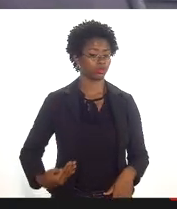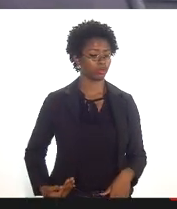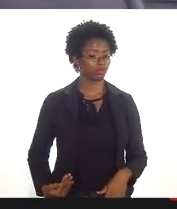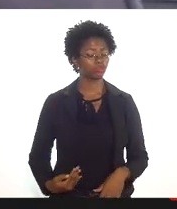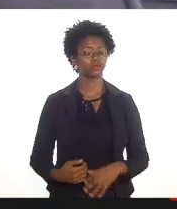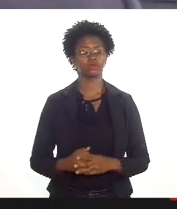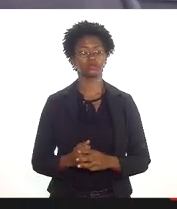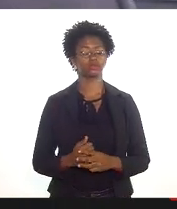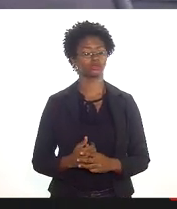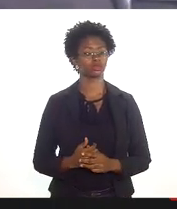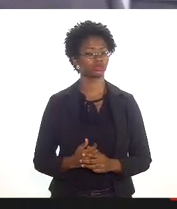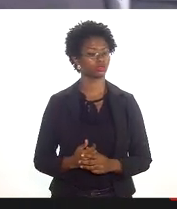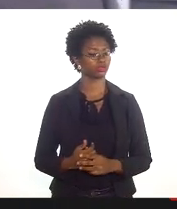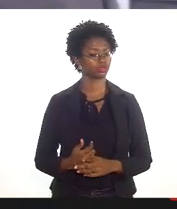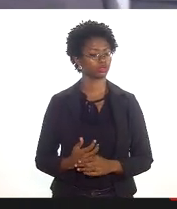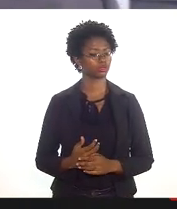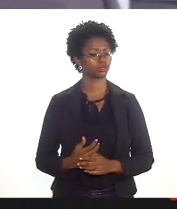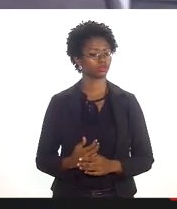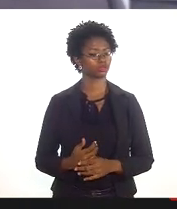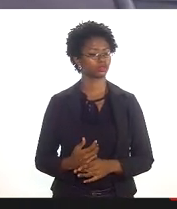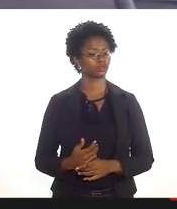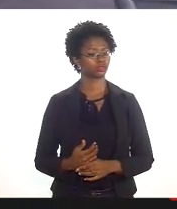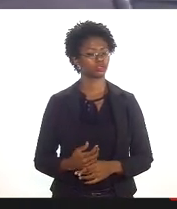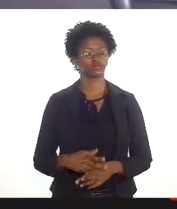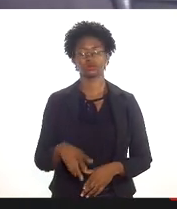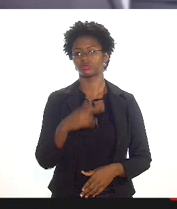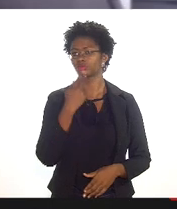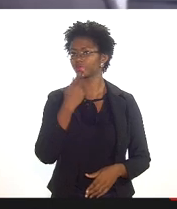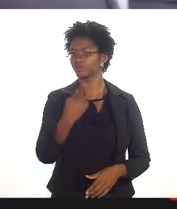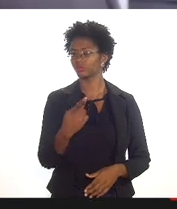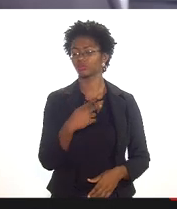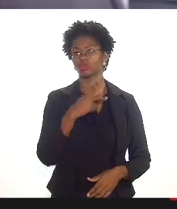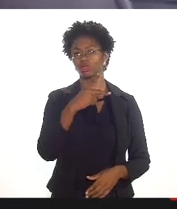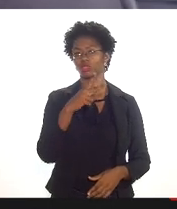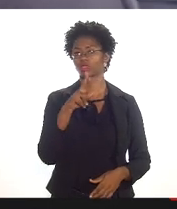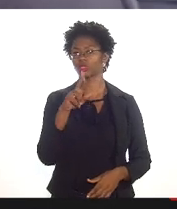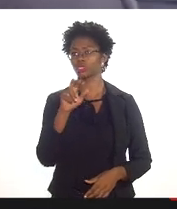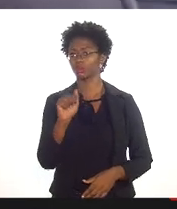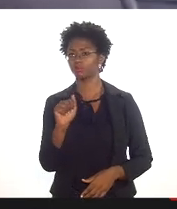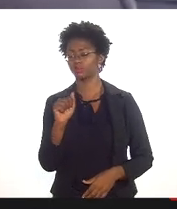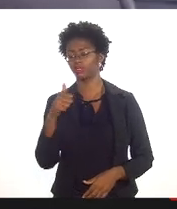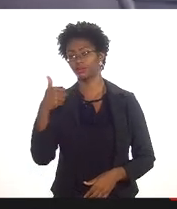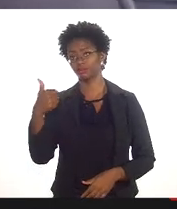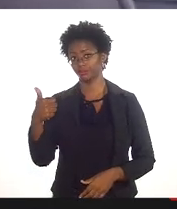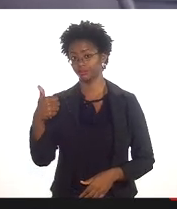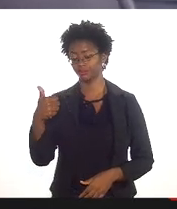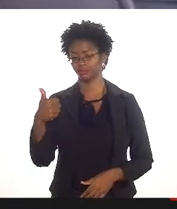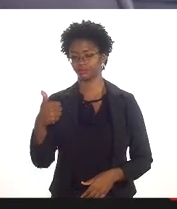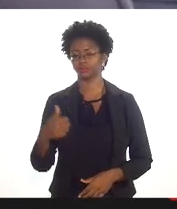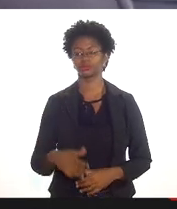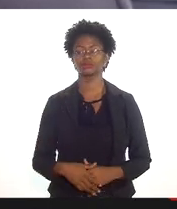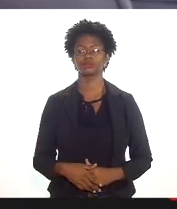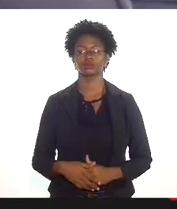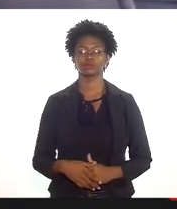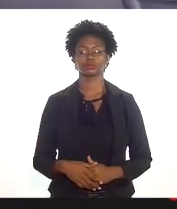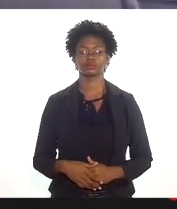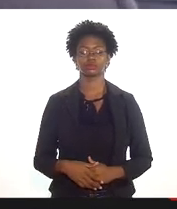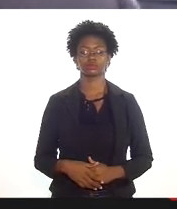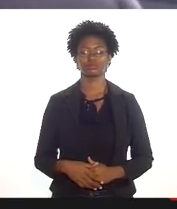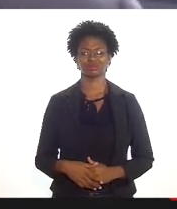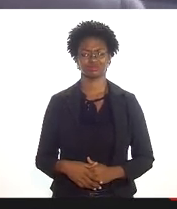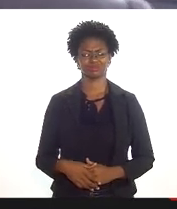sobre a tal plataforma PRA, número 1, né, PRA 1. Essa plataforma